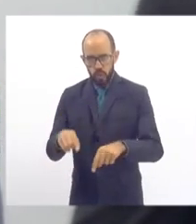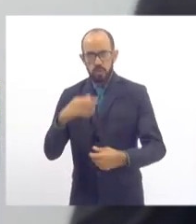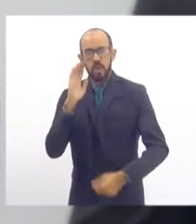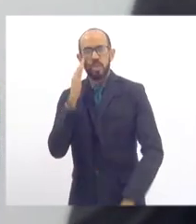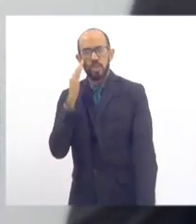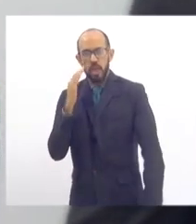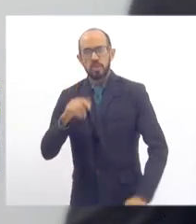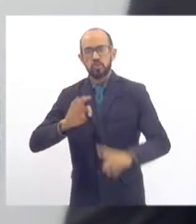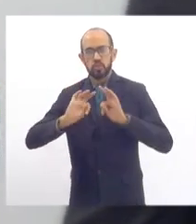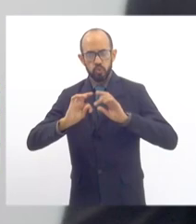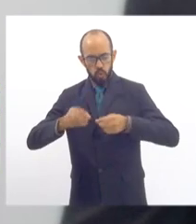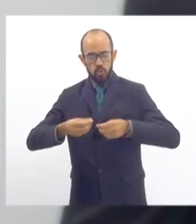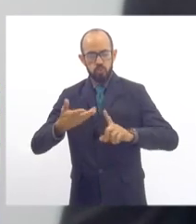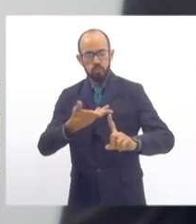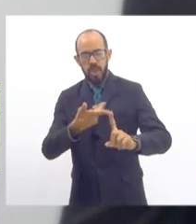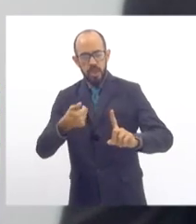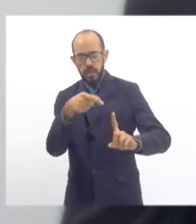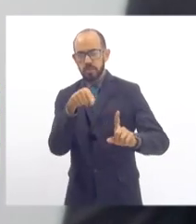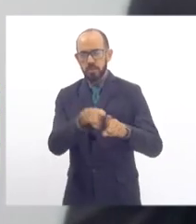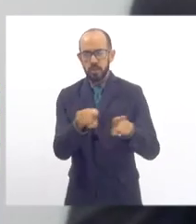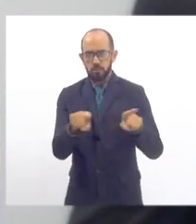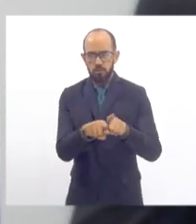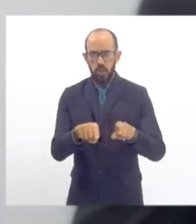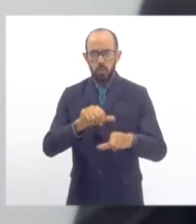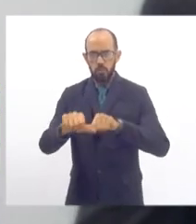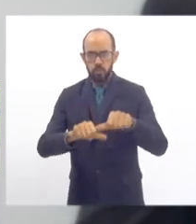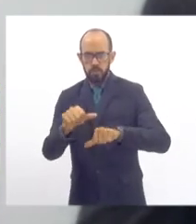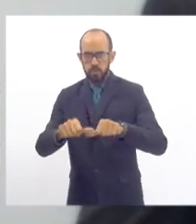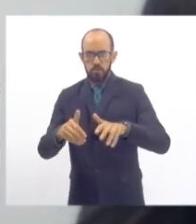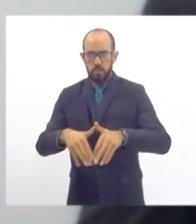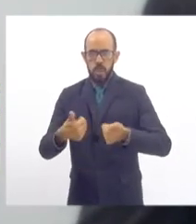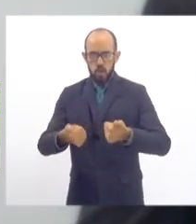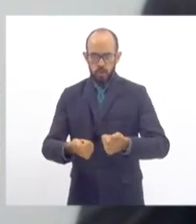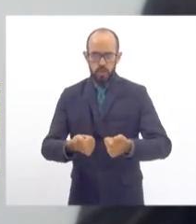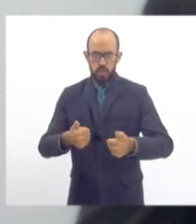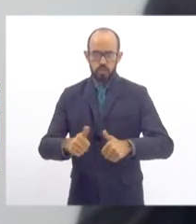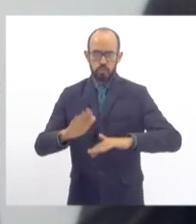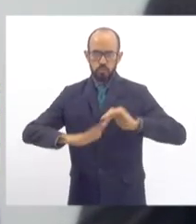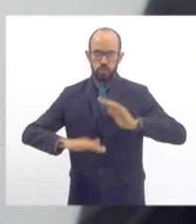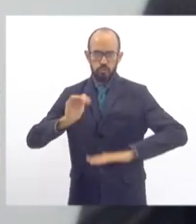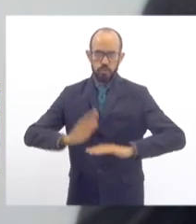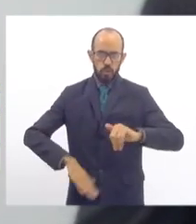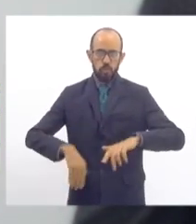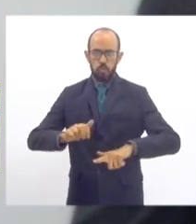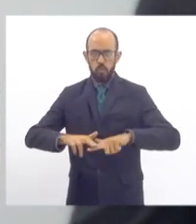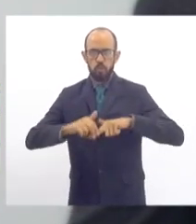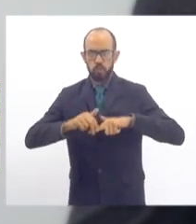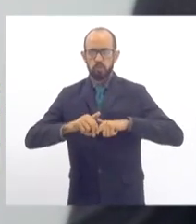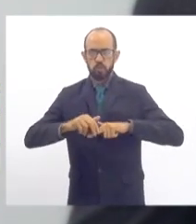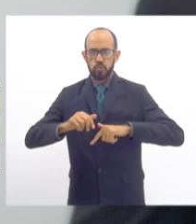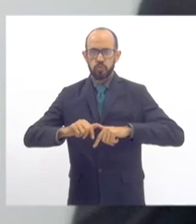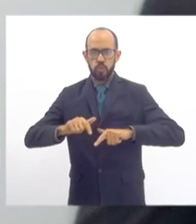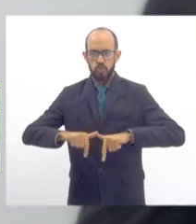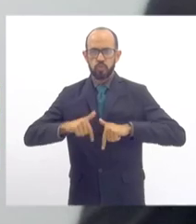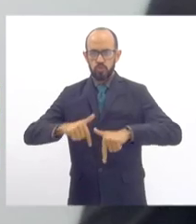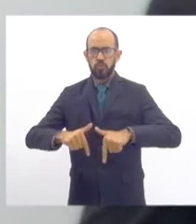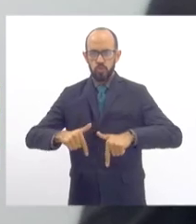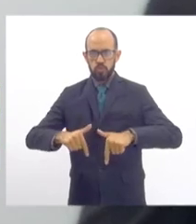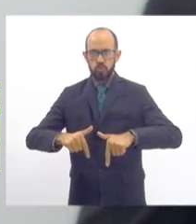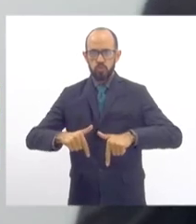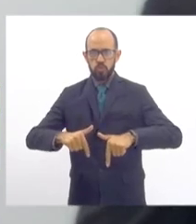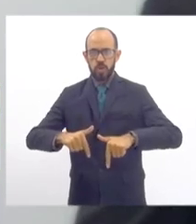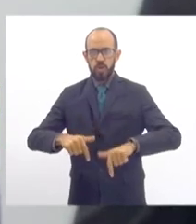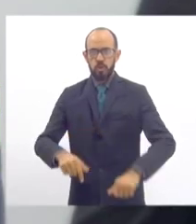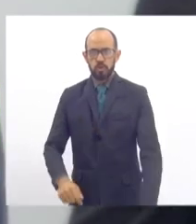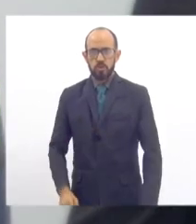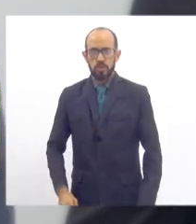também merecem ser contemplados com mudanças e melhorias na sua carreira, e por isso esse nosso esforço para que essa audiência acontecesse. Inclusive,